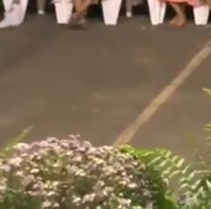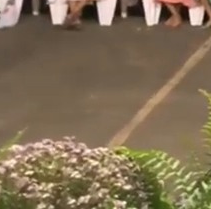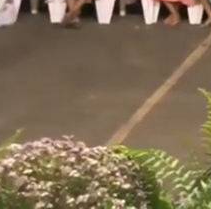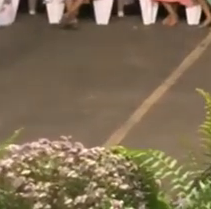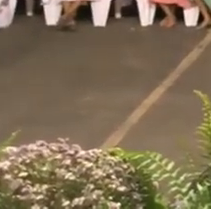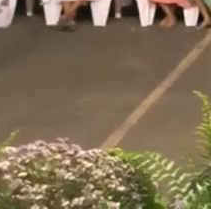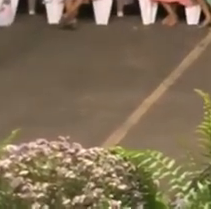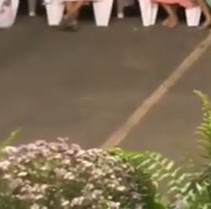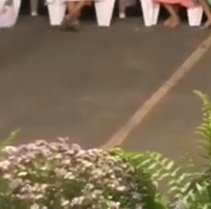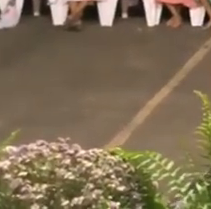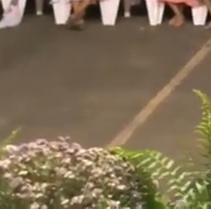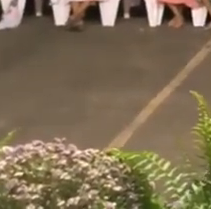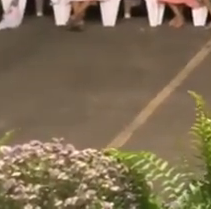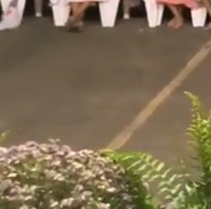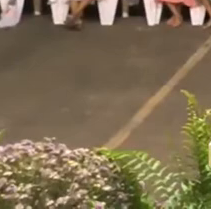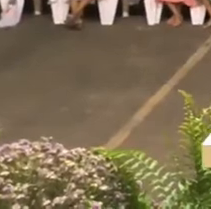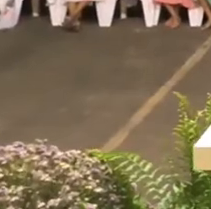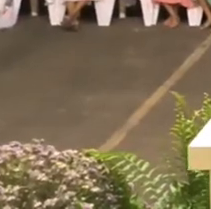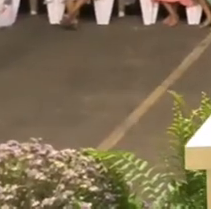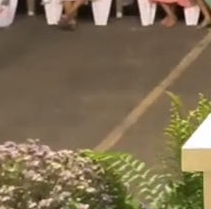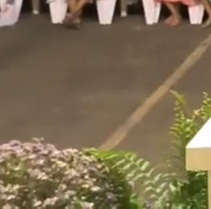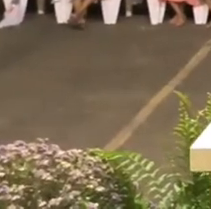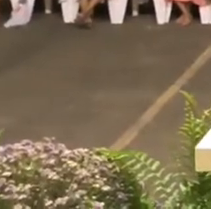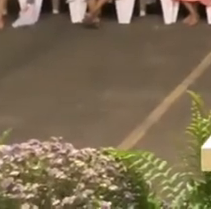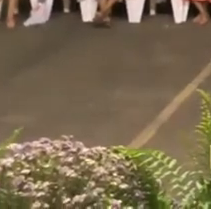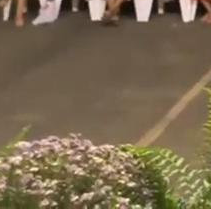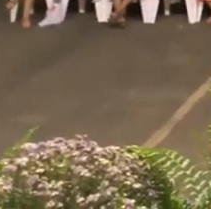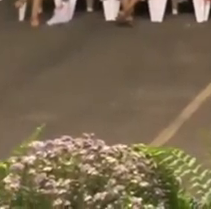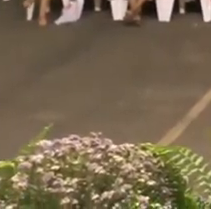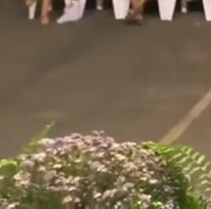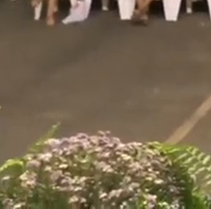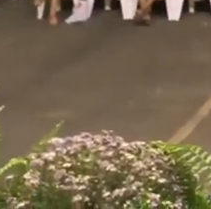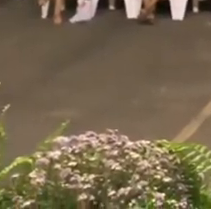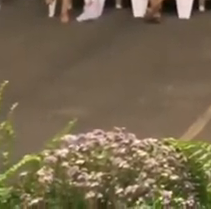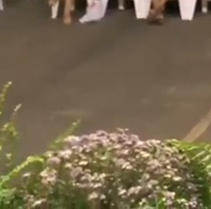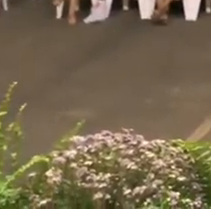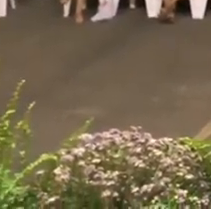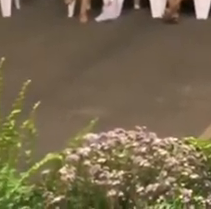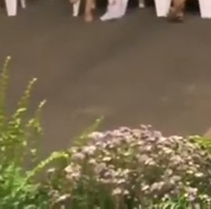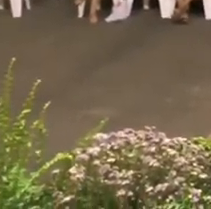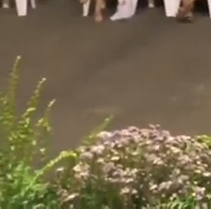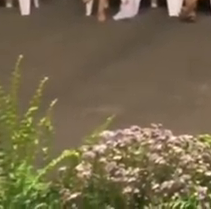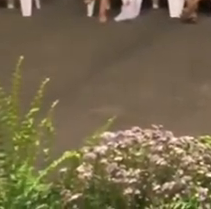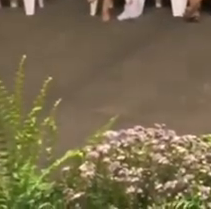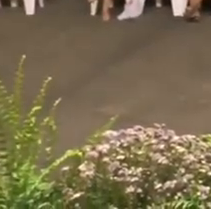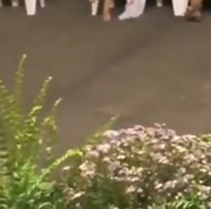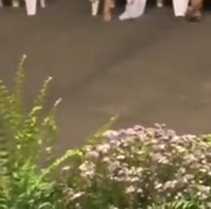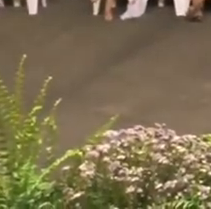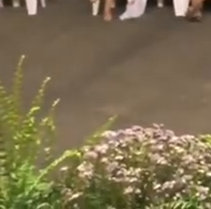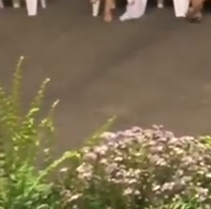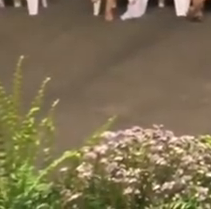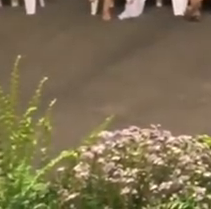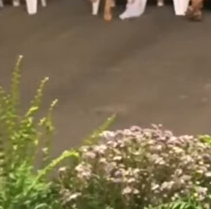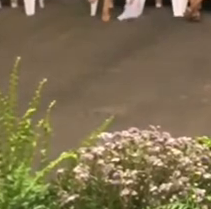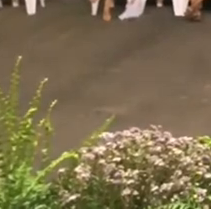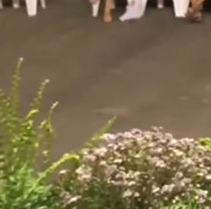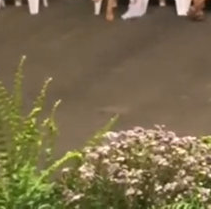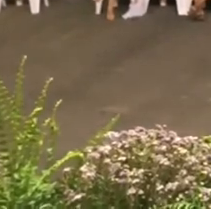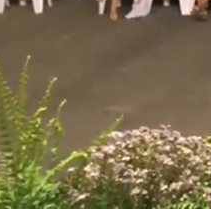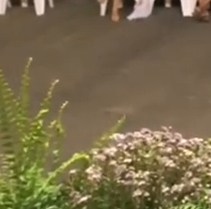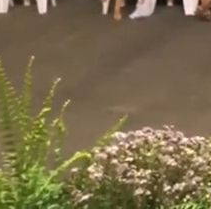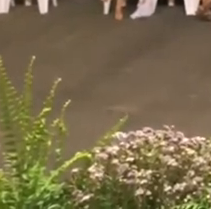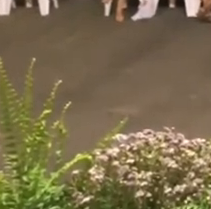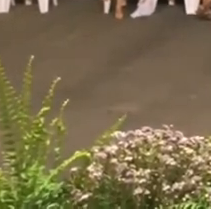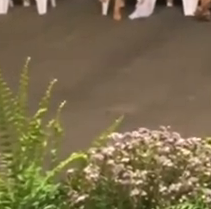as pessoas já estão chegando já estão sentando já estão guardando o seu lugarzinho para a terceira noite do